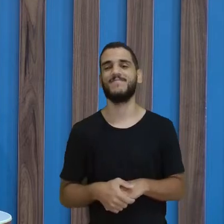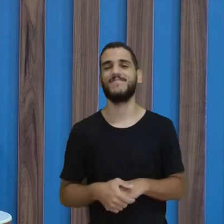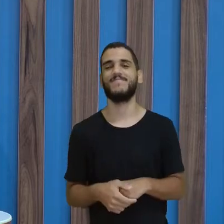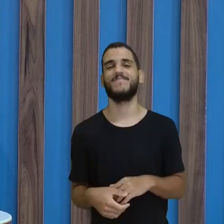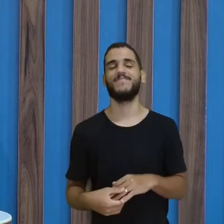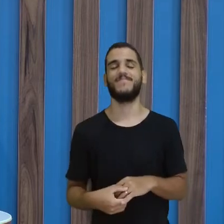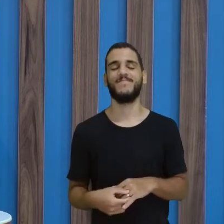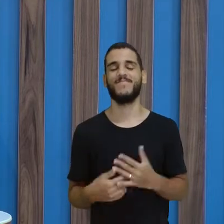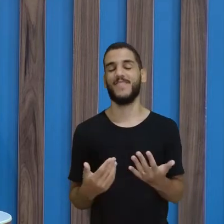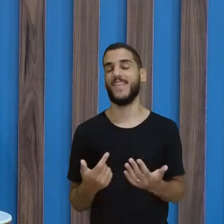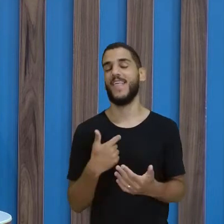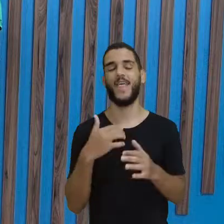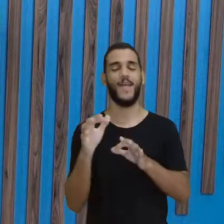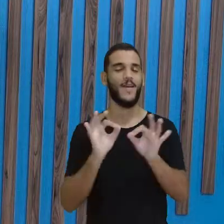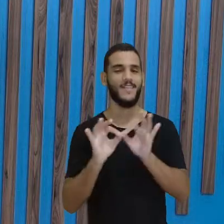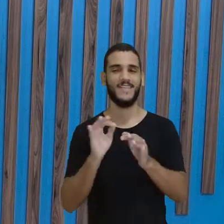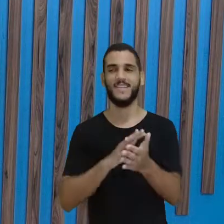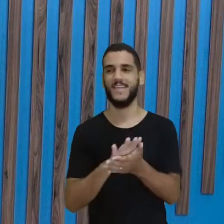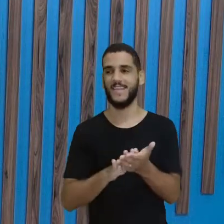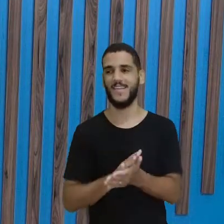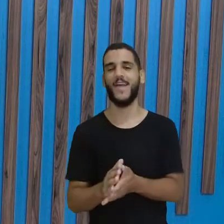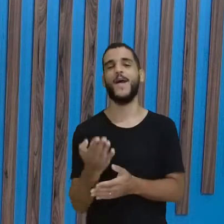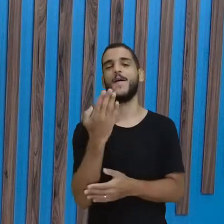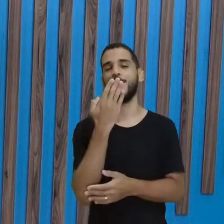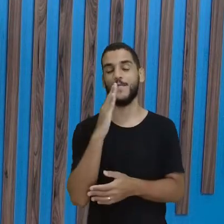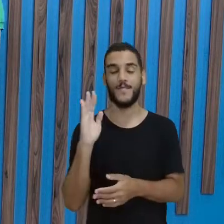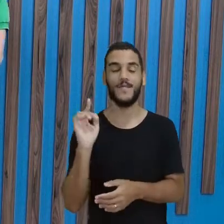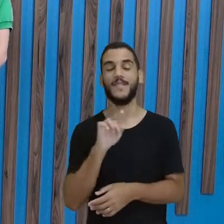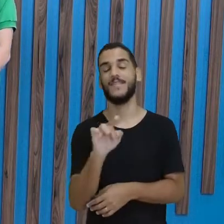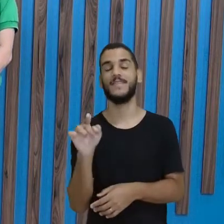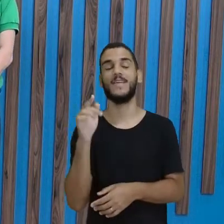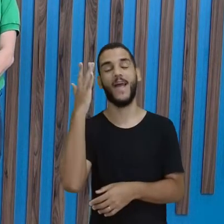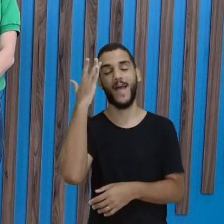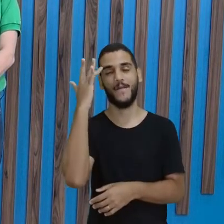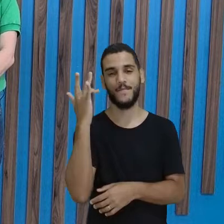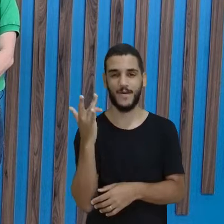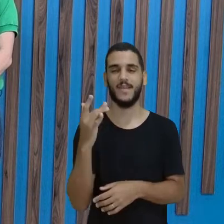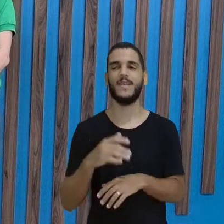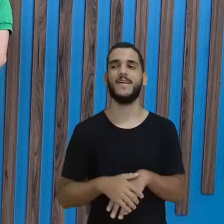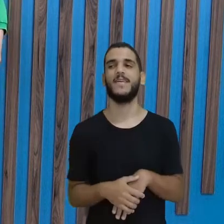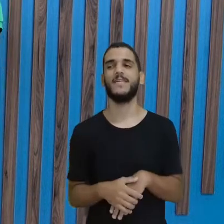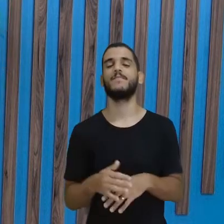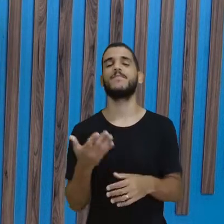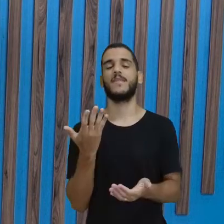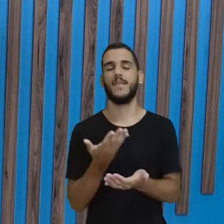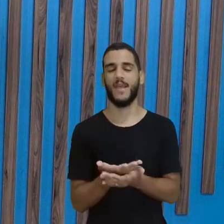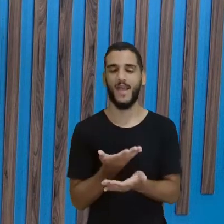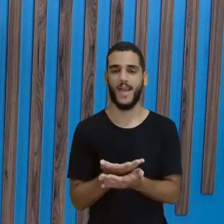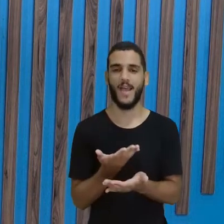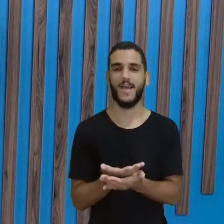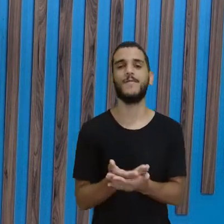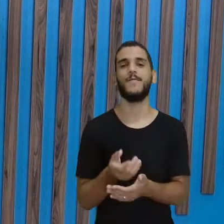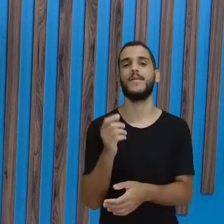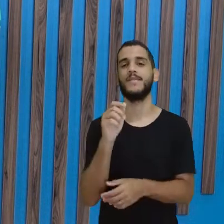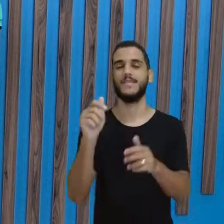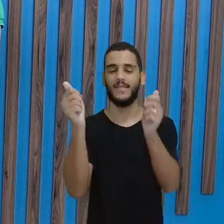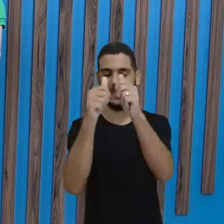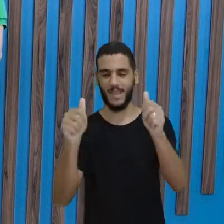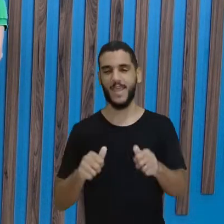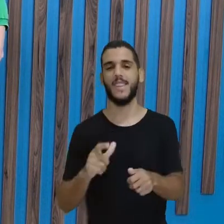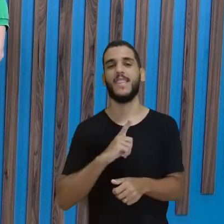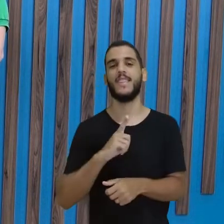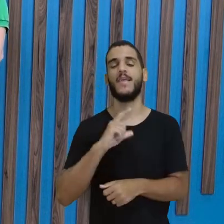outra. Bom, gente, oi, fala aí, fala. Vou falar, professora Sandra. Estão aqui, olha, música, quero